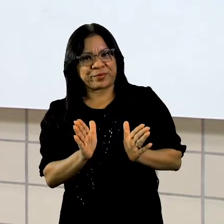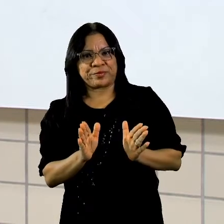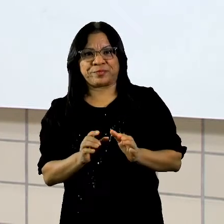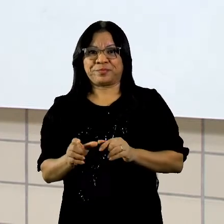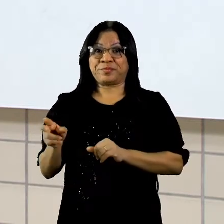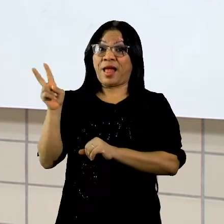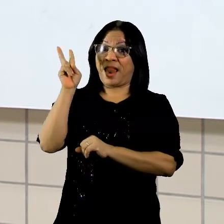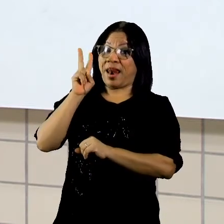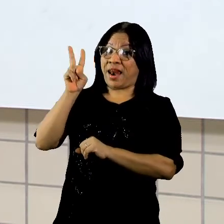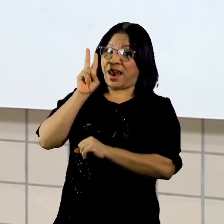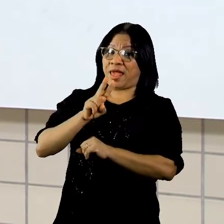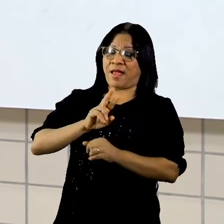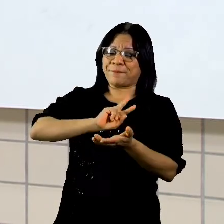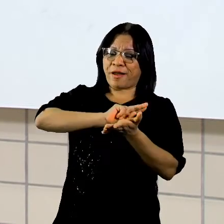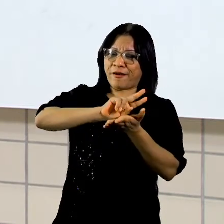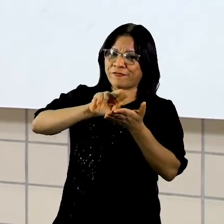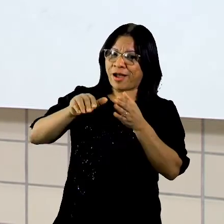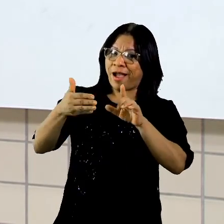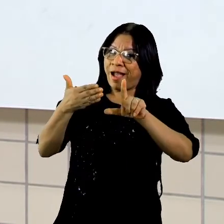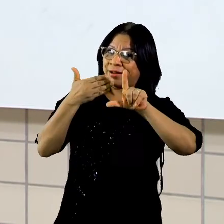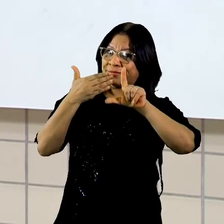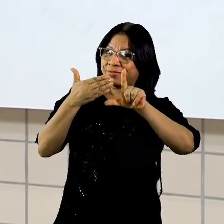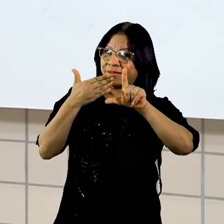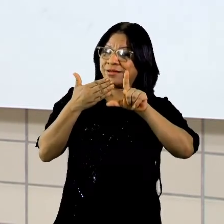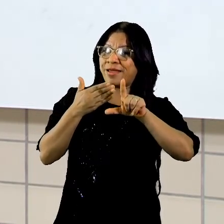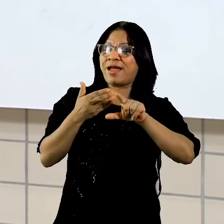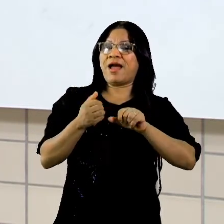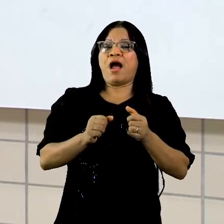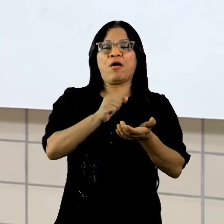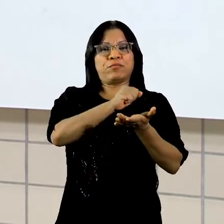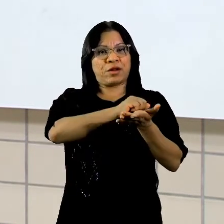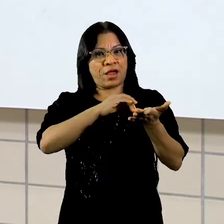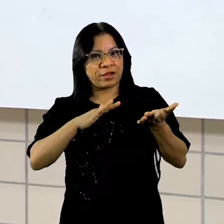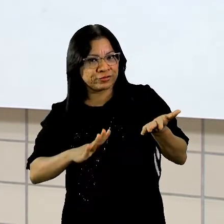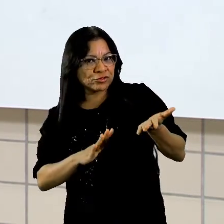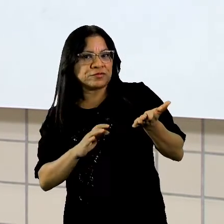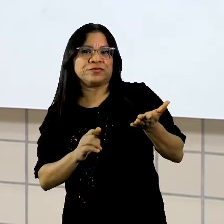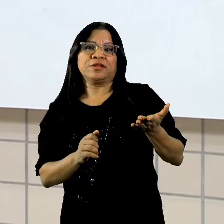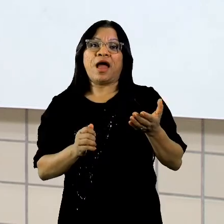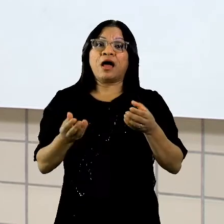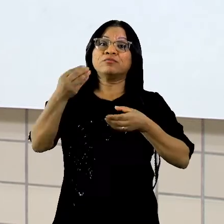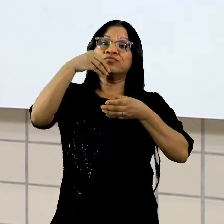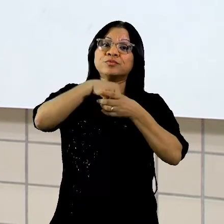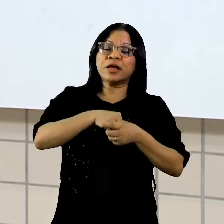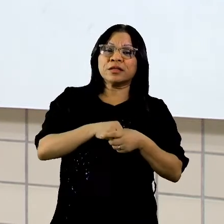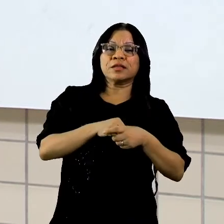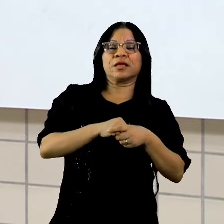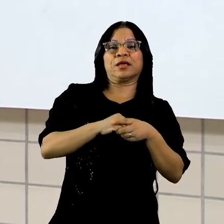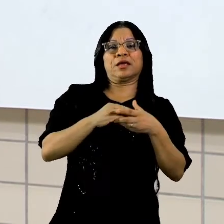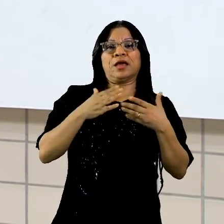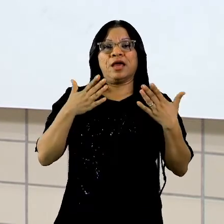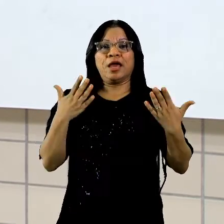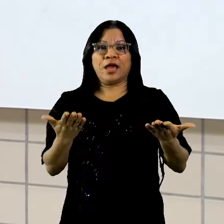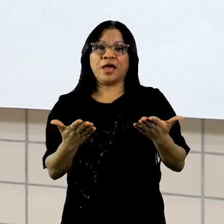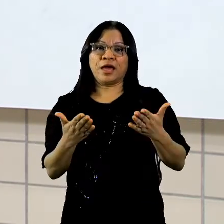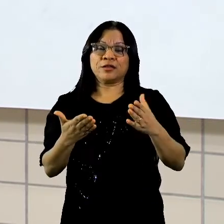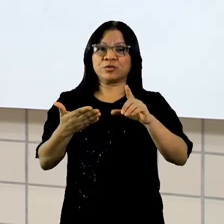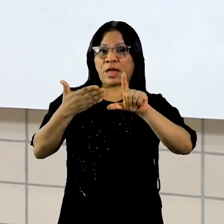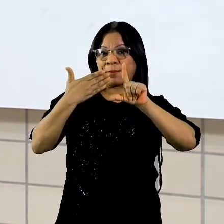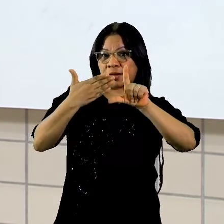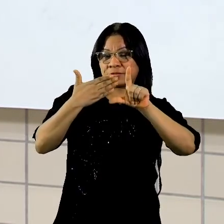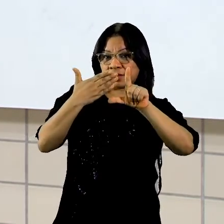teleaulas e as atividades estão disponíveis na plataforma Palmas Homeschool. E também as teleaulas